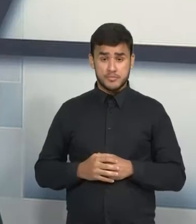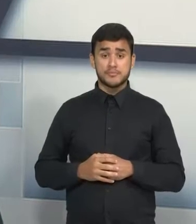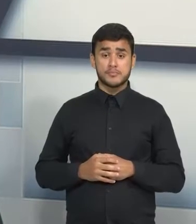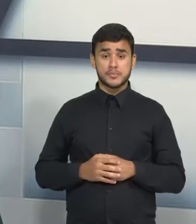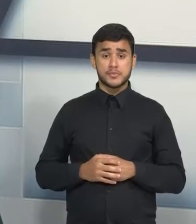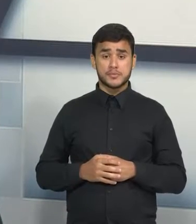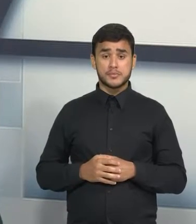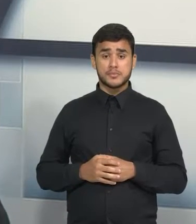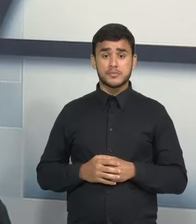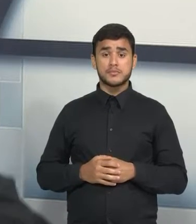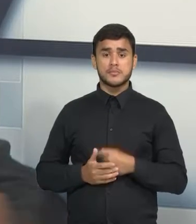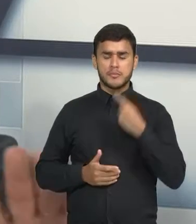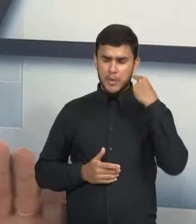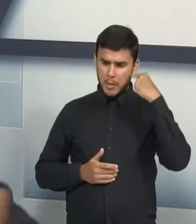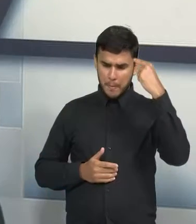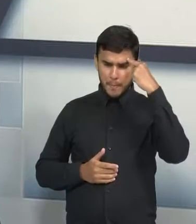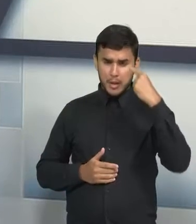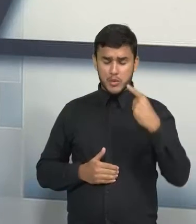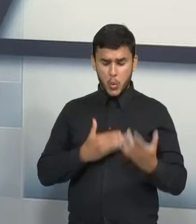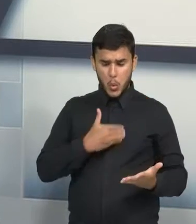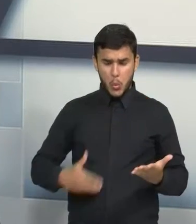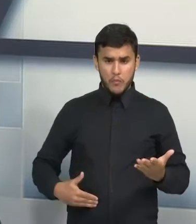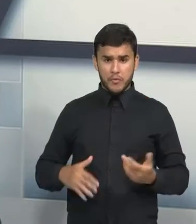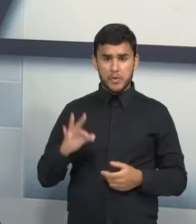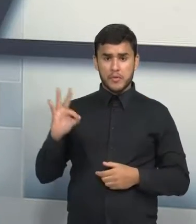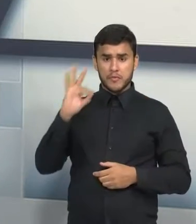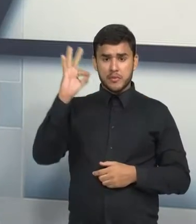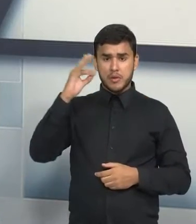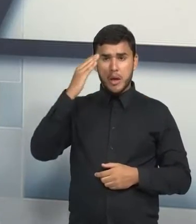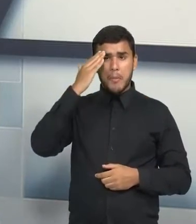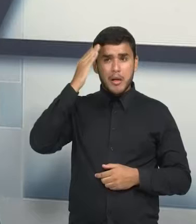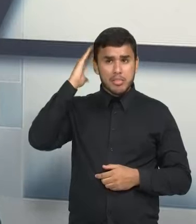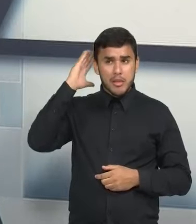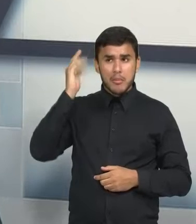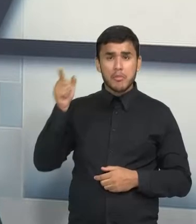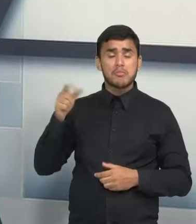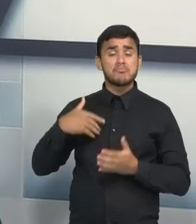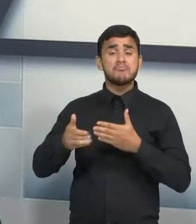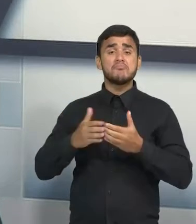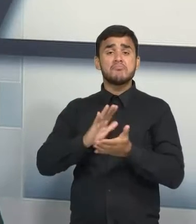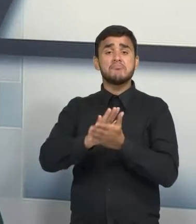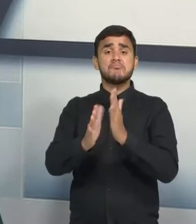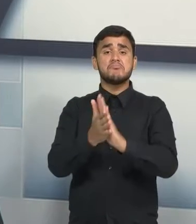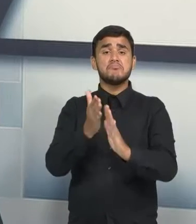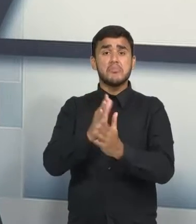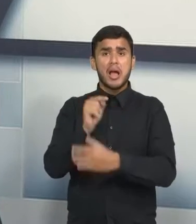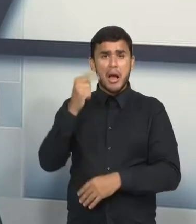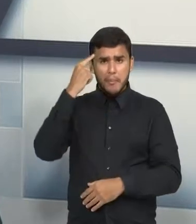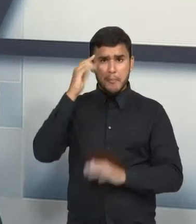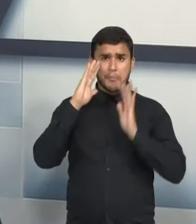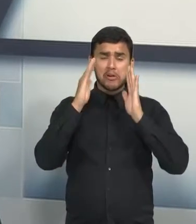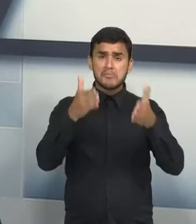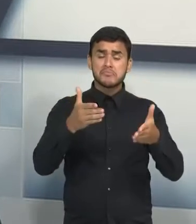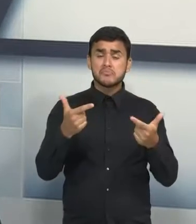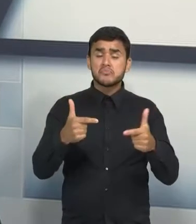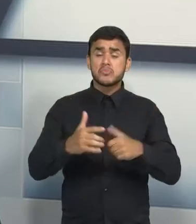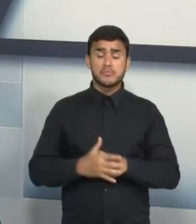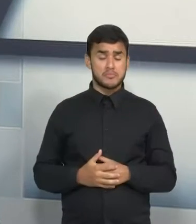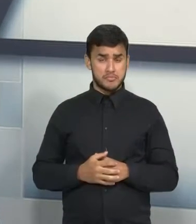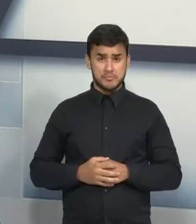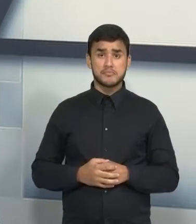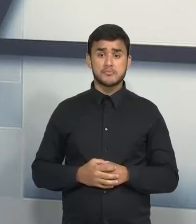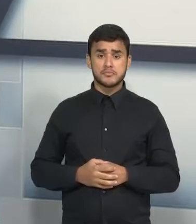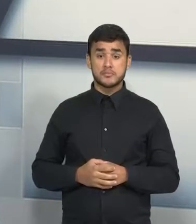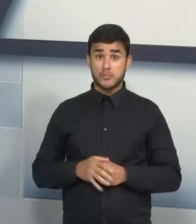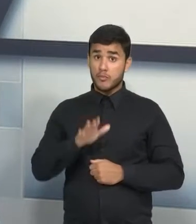quer, longe desse problema, para não ter desgaste. Iria desencadear no Estado,